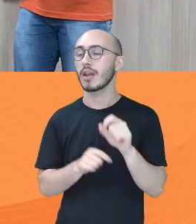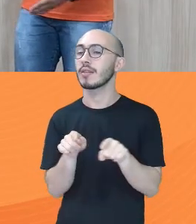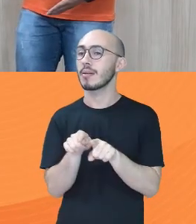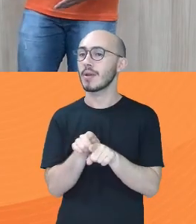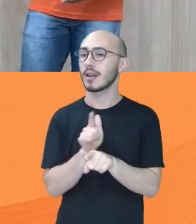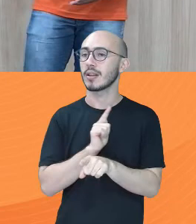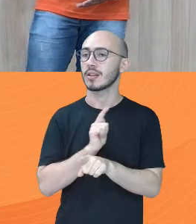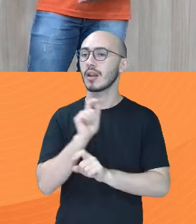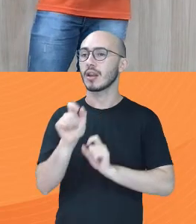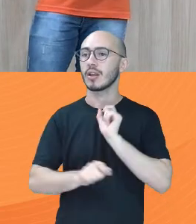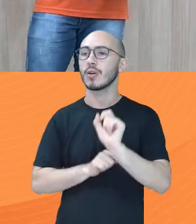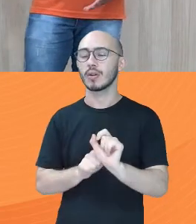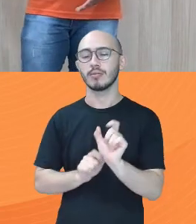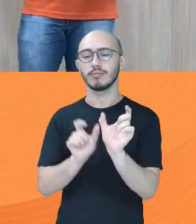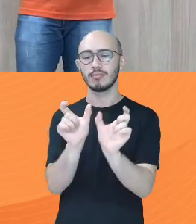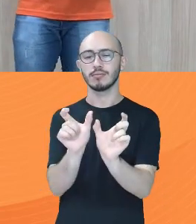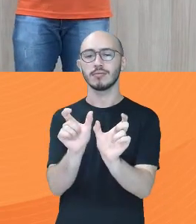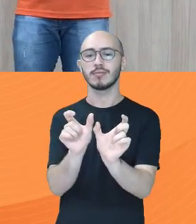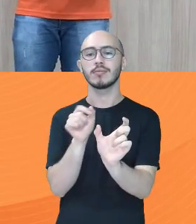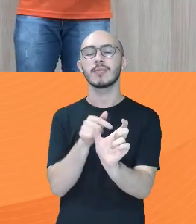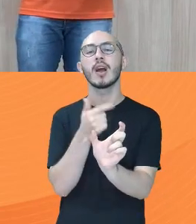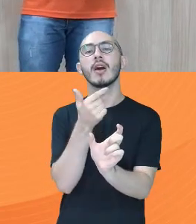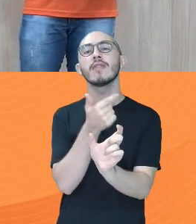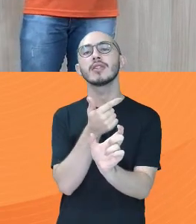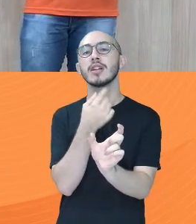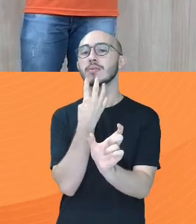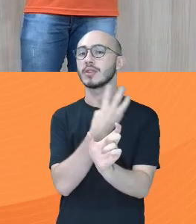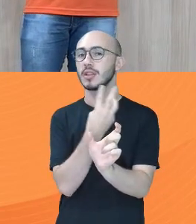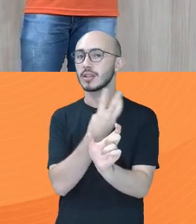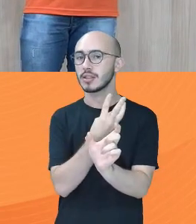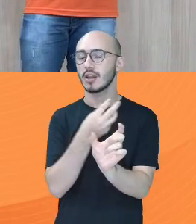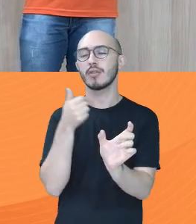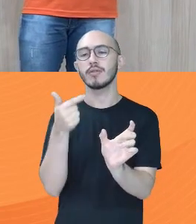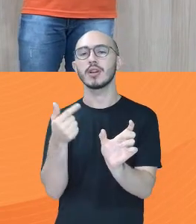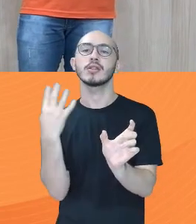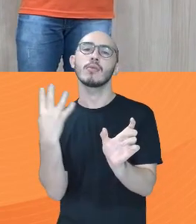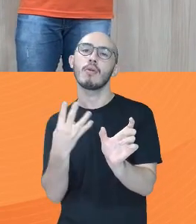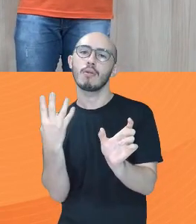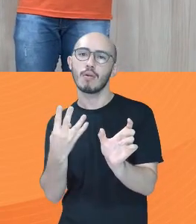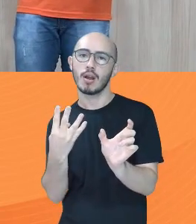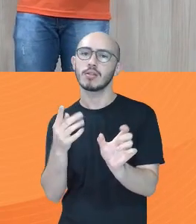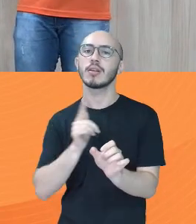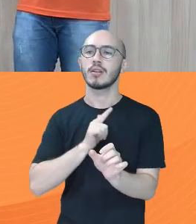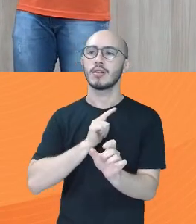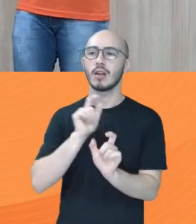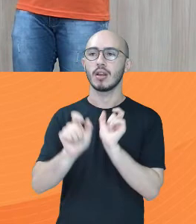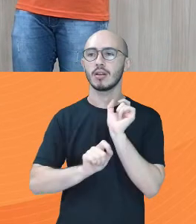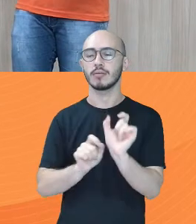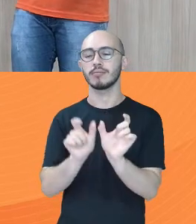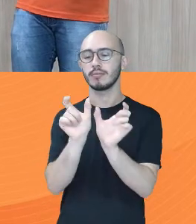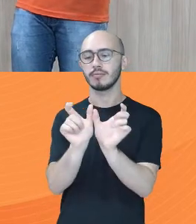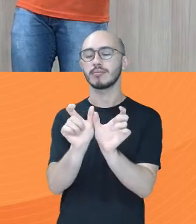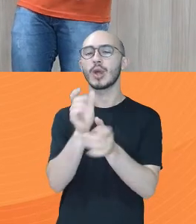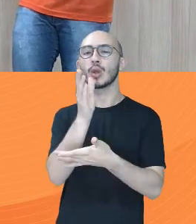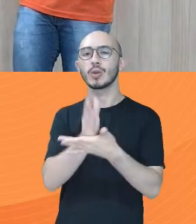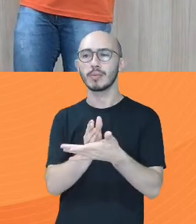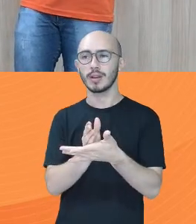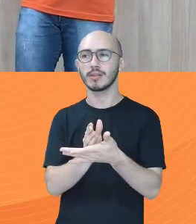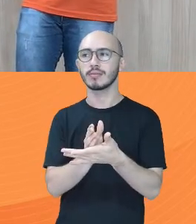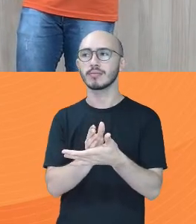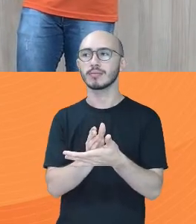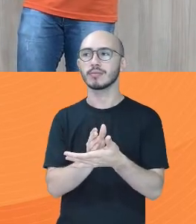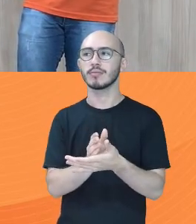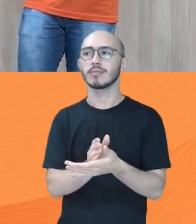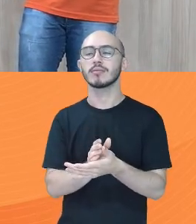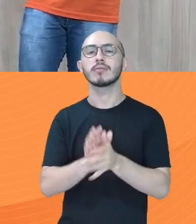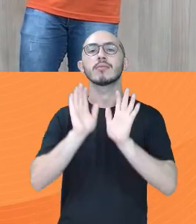o 23º e o 24º número. Deu para entender aí, ó? A gente pegou aí essas relações. Sim,